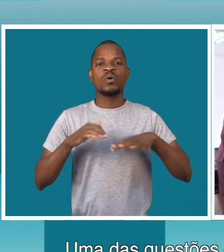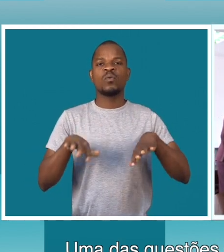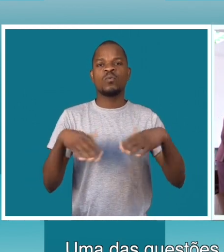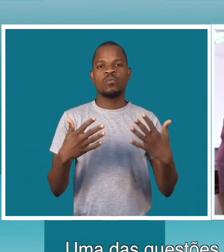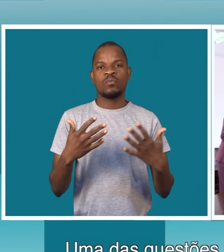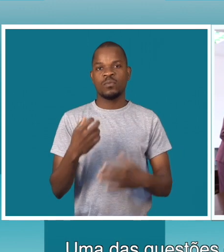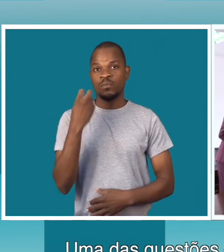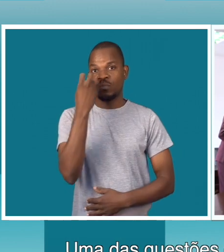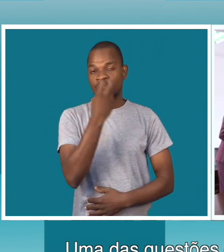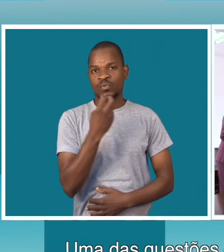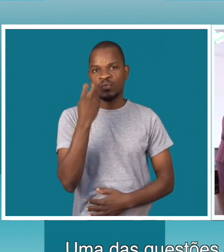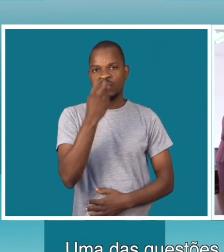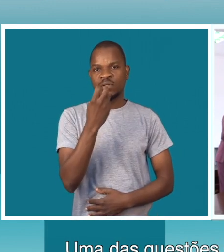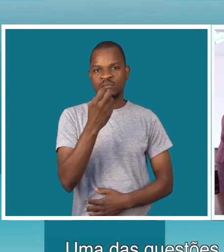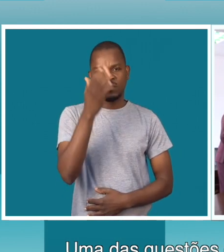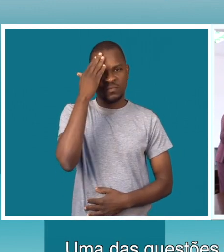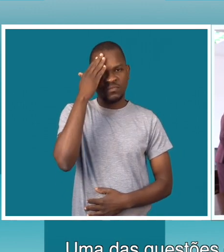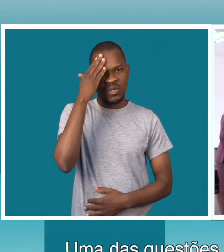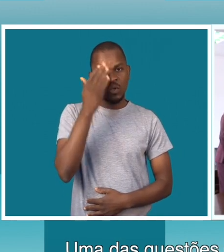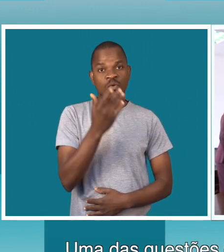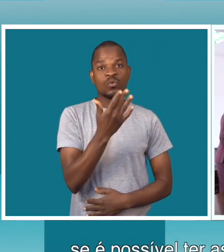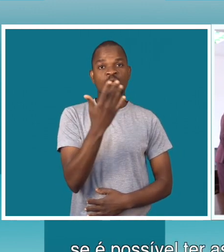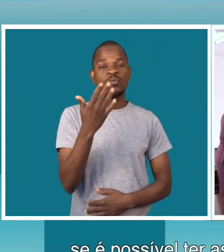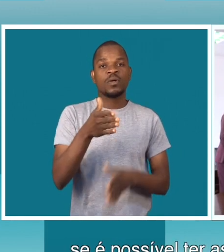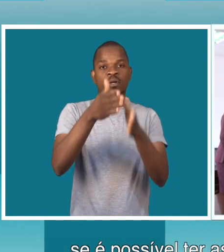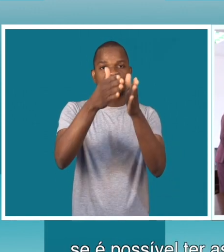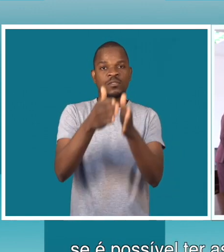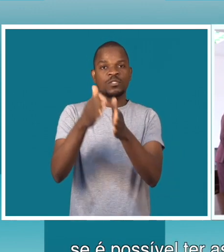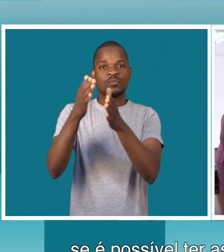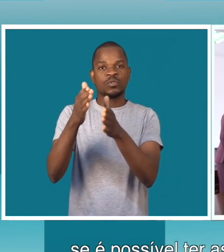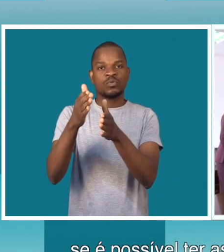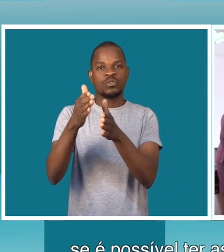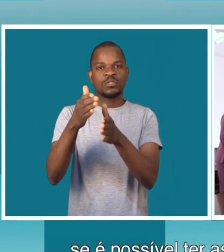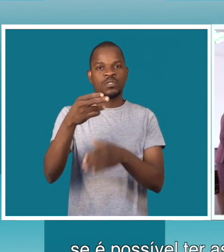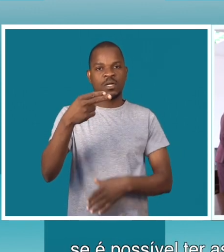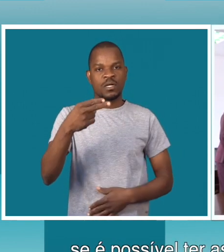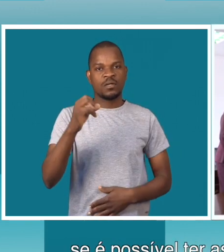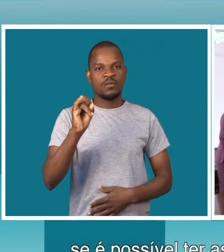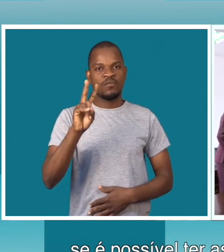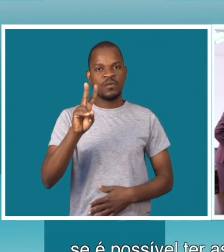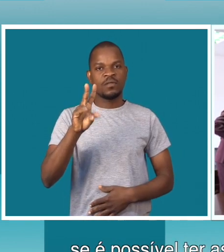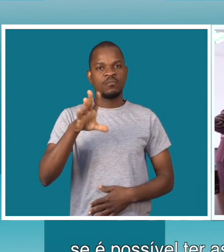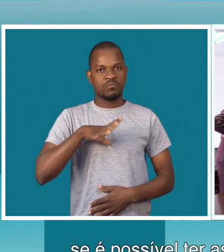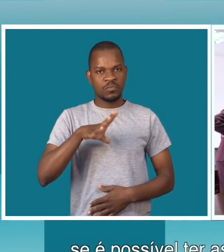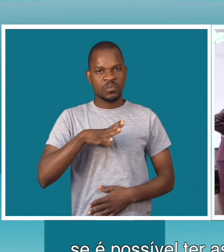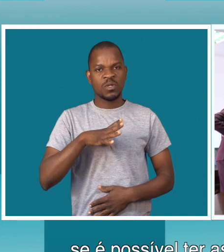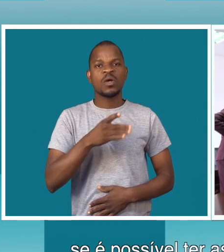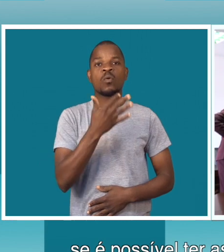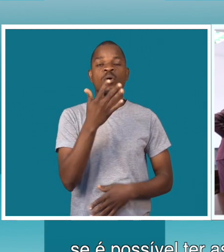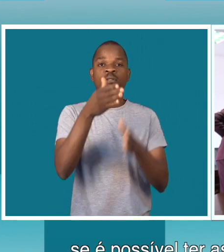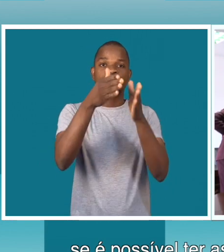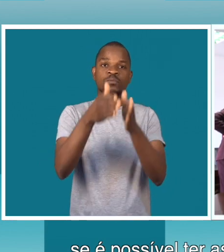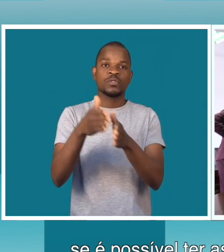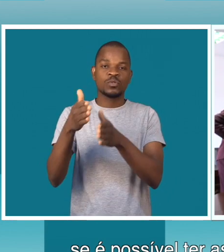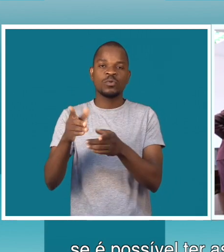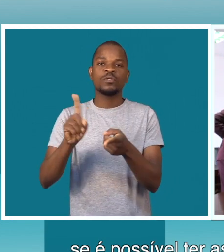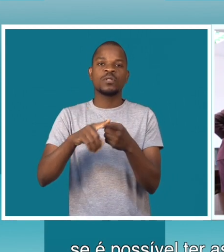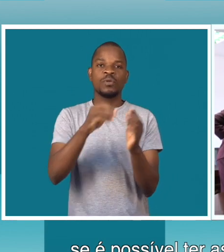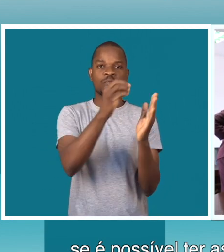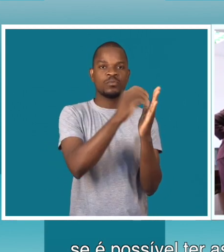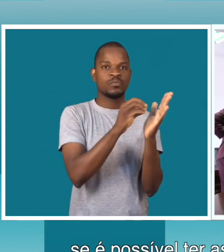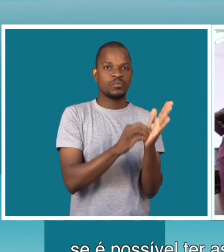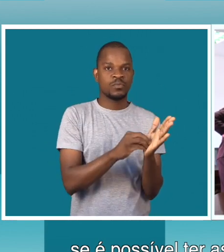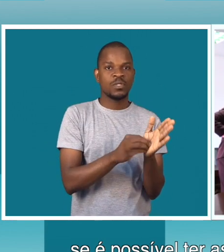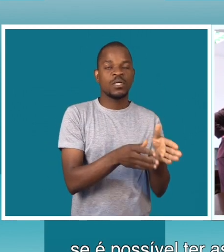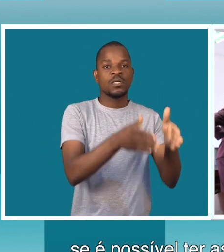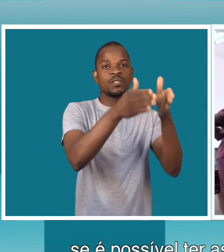as estatísticas sobre pessoas vivendo com hiv e se é possível é termos as estatísticas das pessoas é